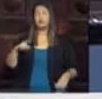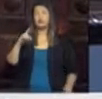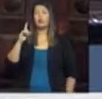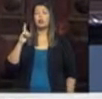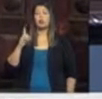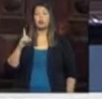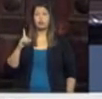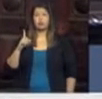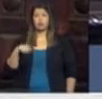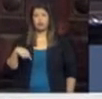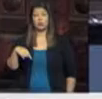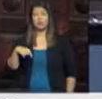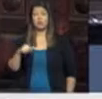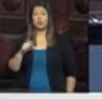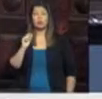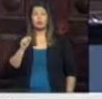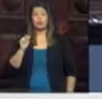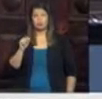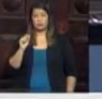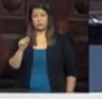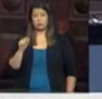ela exatamente visa